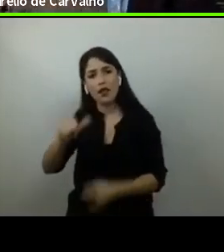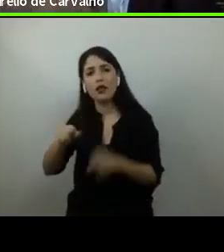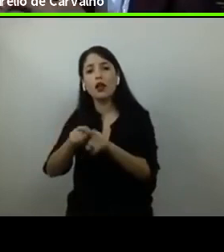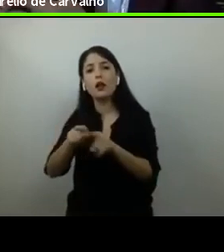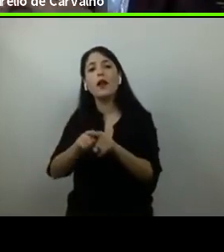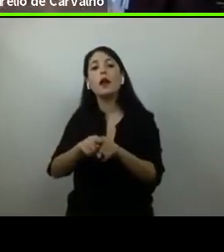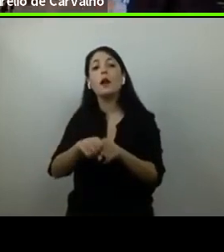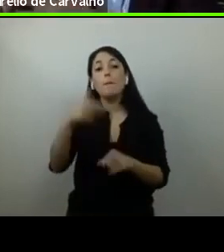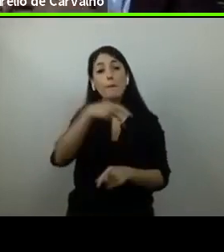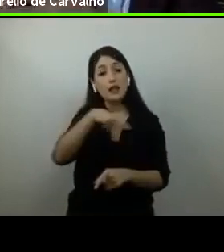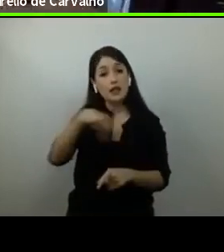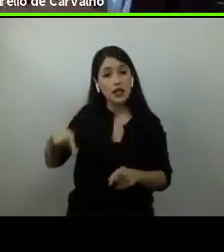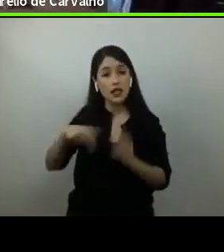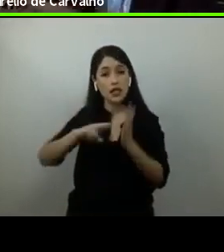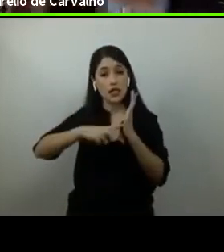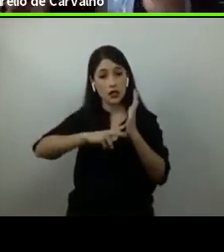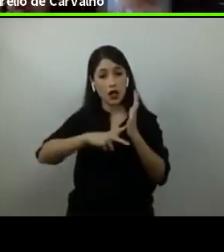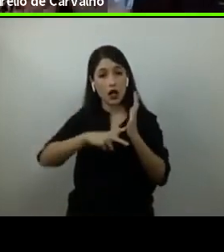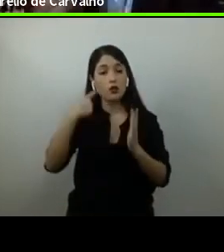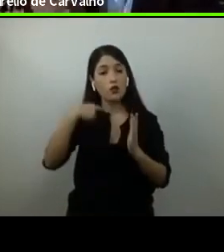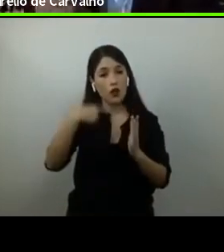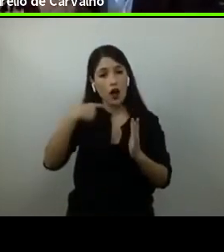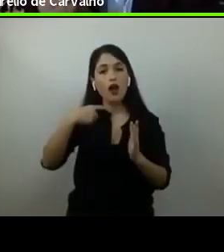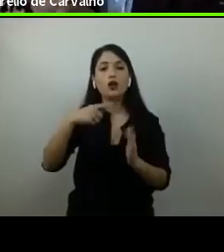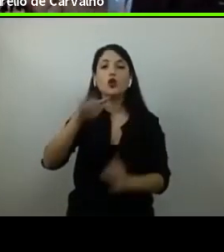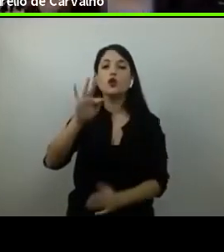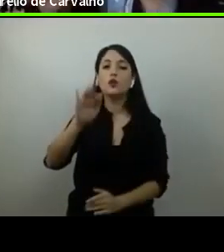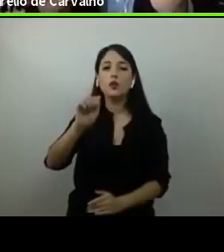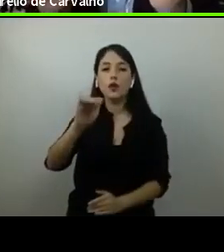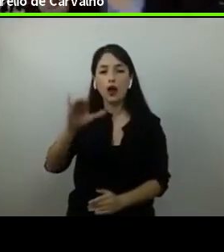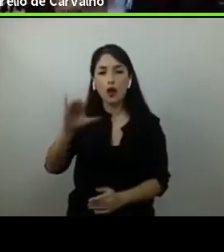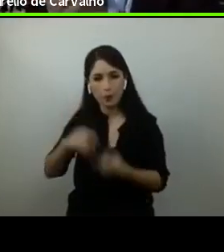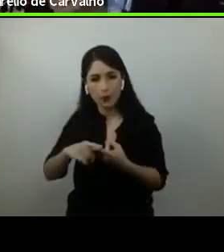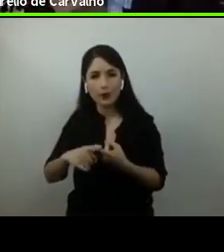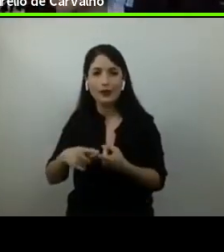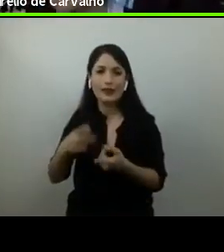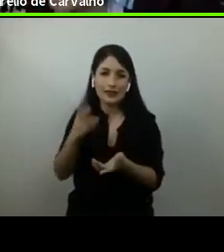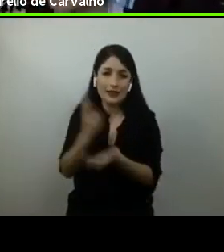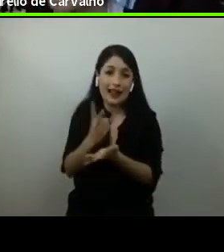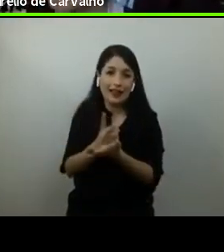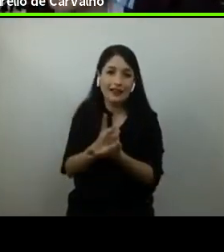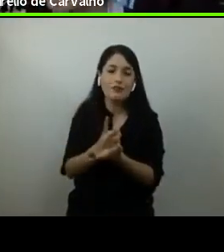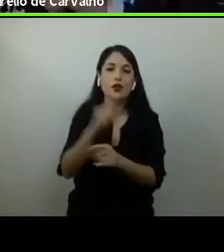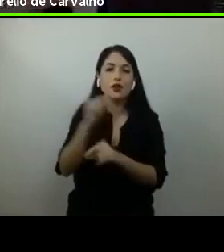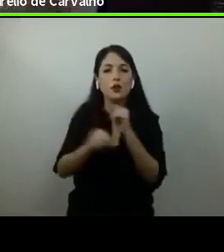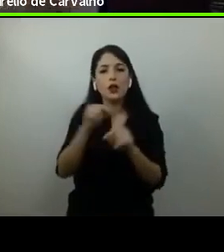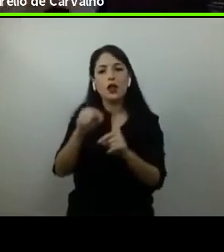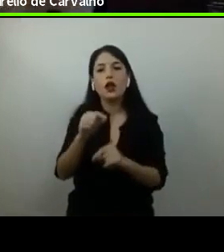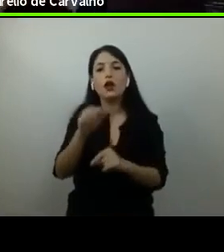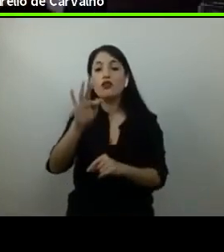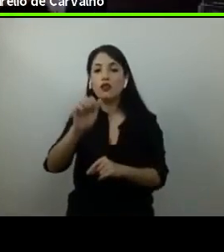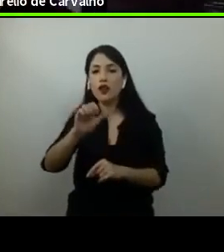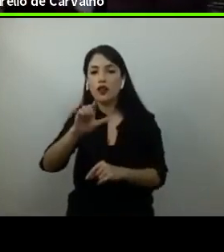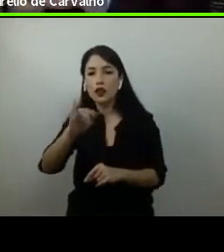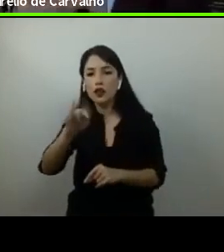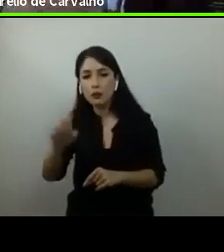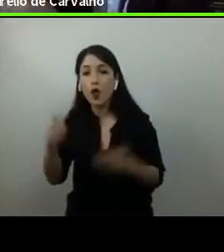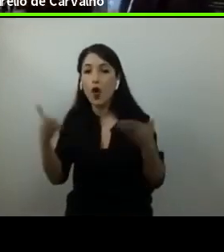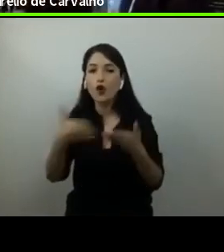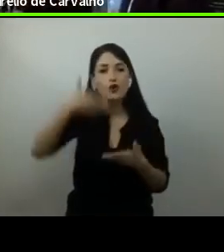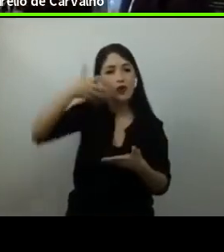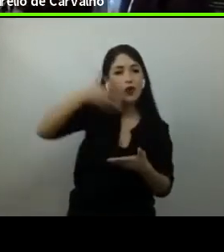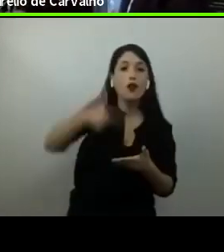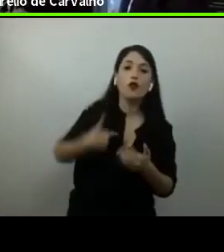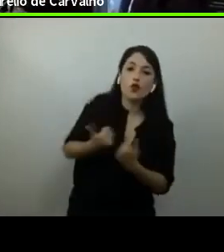dos Advogados de São Paulo, Fábio Gaspar. A gente sempre faz a saudação inicial na presença na figura do Felipe, que hoje está na bancada, então vou